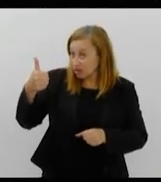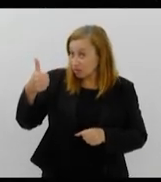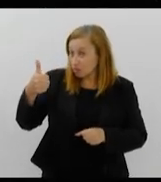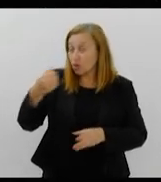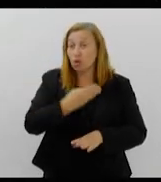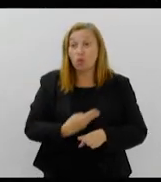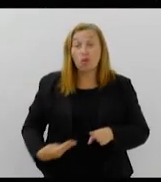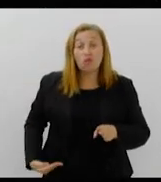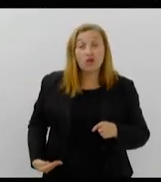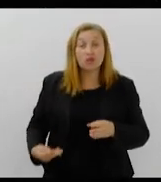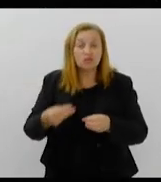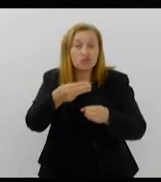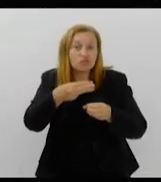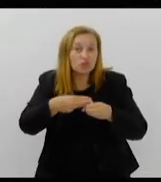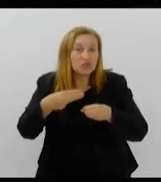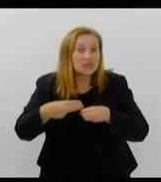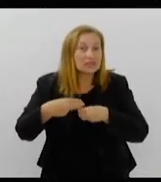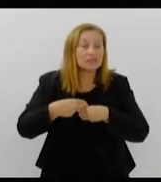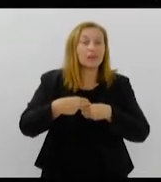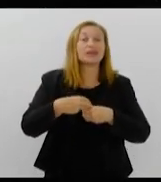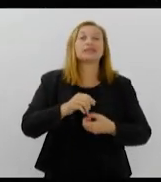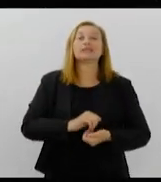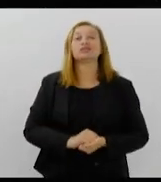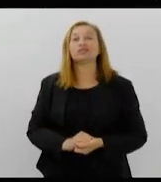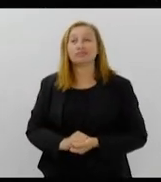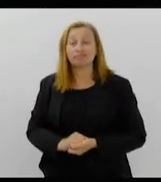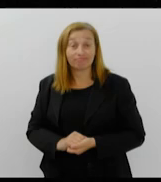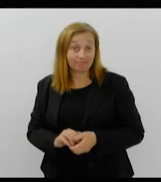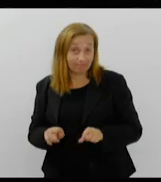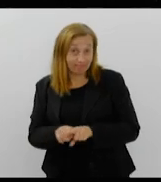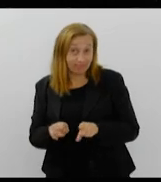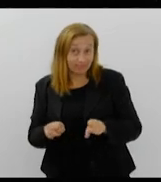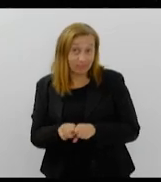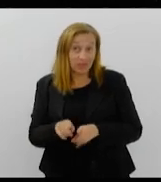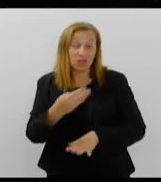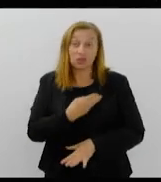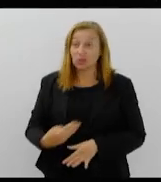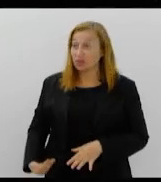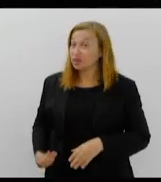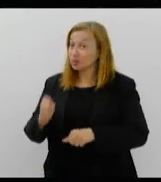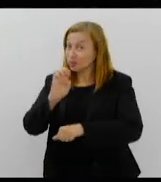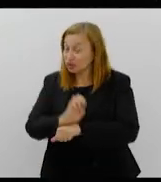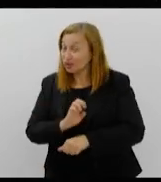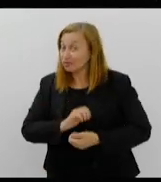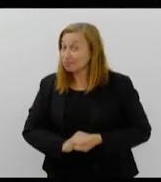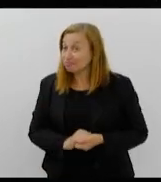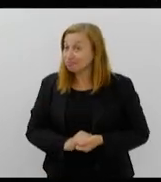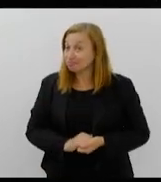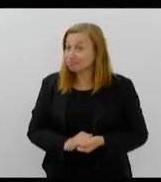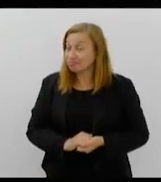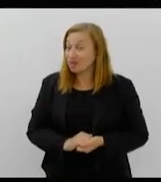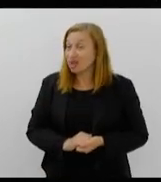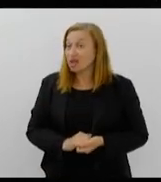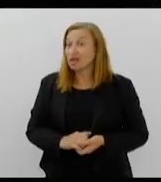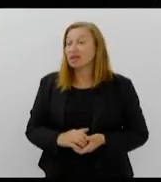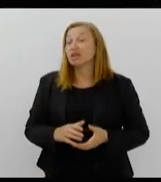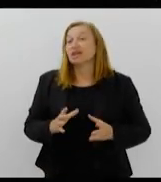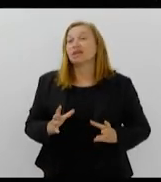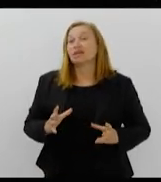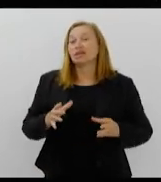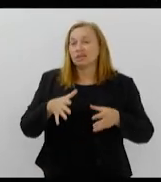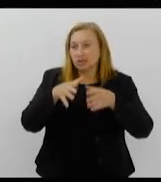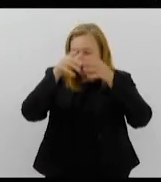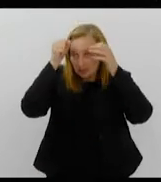governos municipais e do governador do Estado. O Tribunal de Contas tem